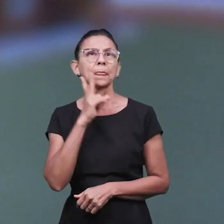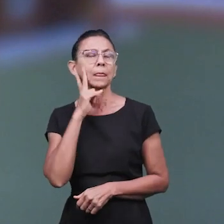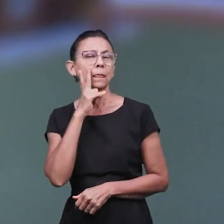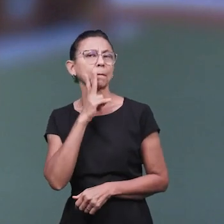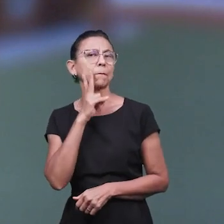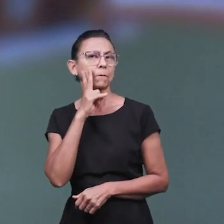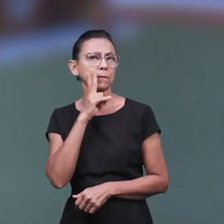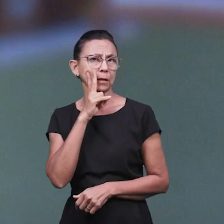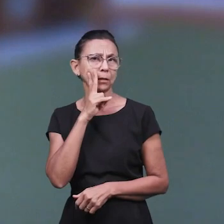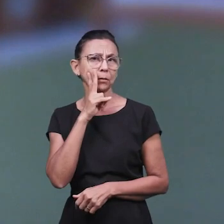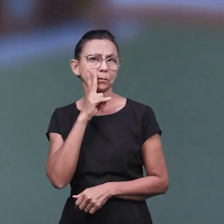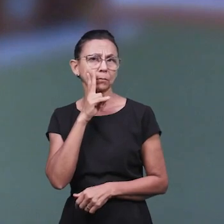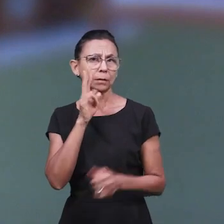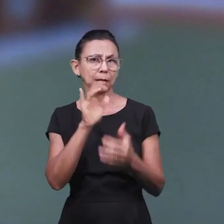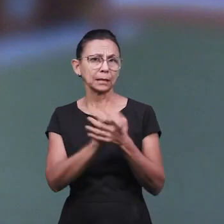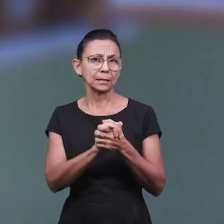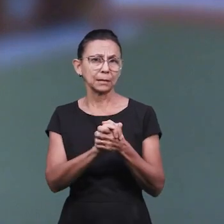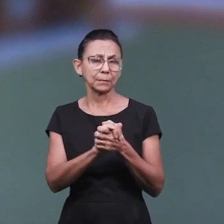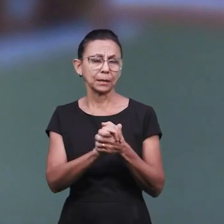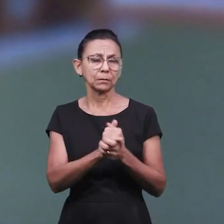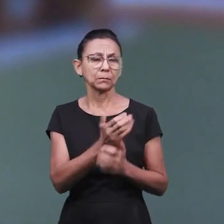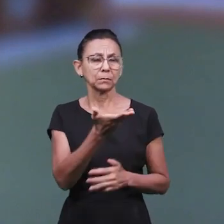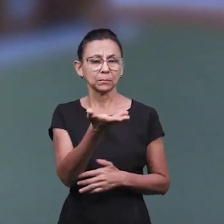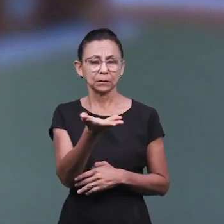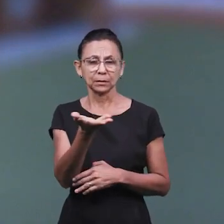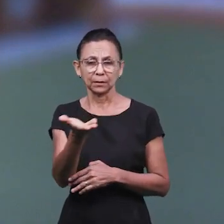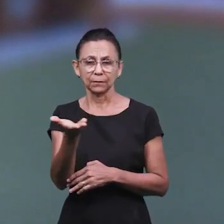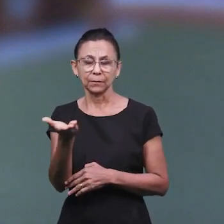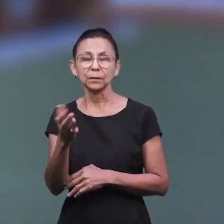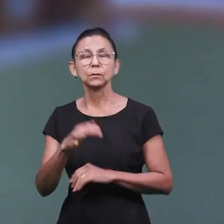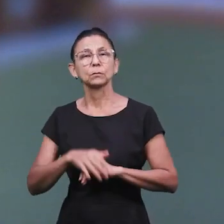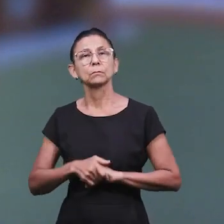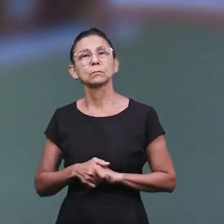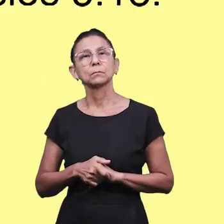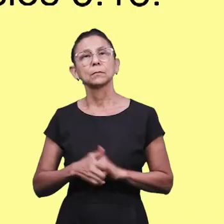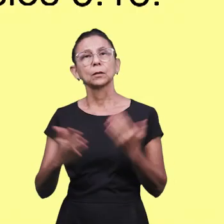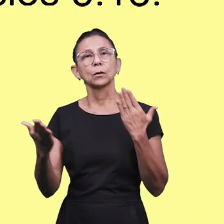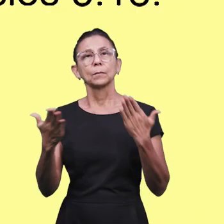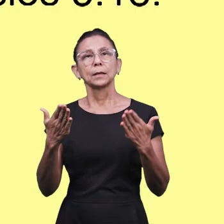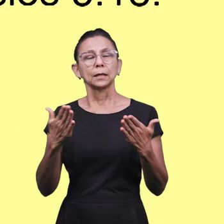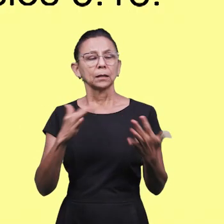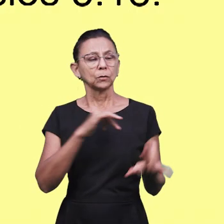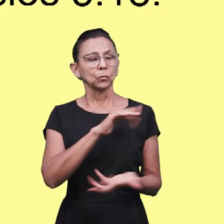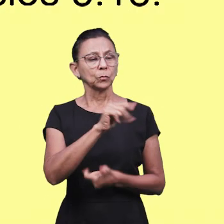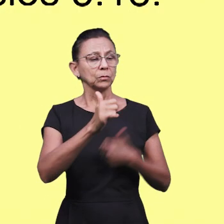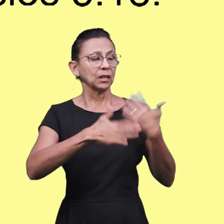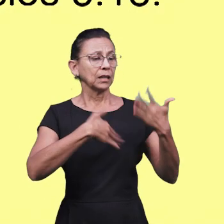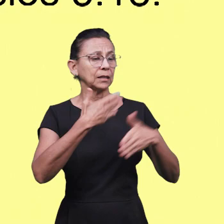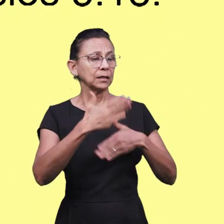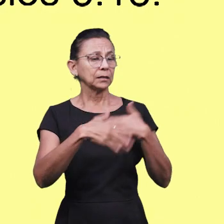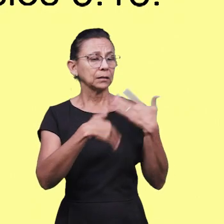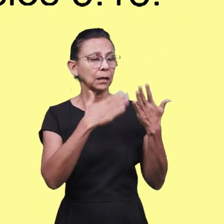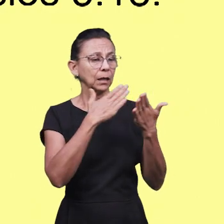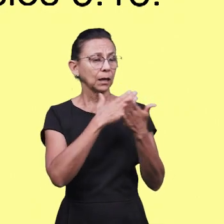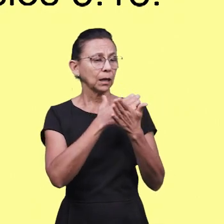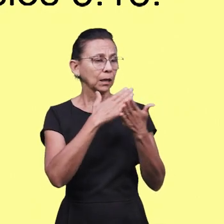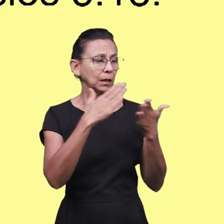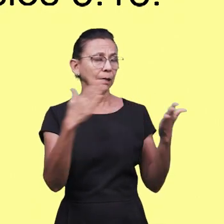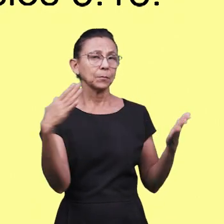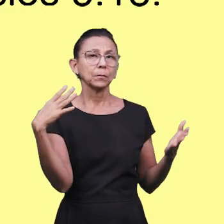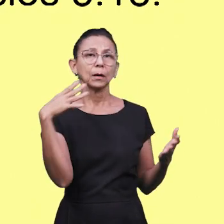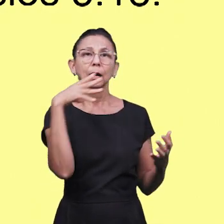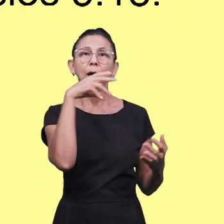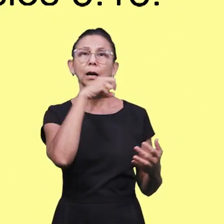servido naquele casamento, ele nos fala das alegrias deste mundo. E elas são passageiras, logo